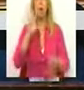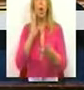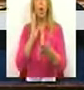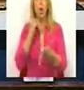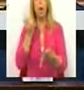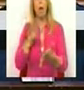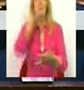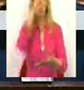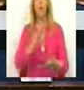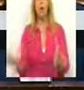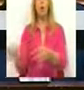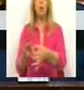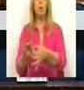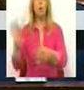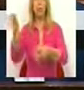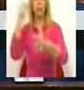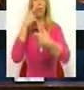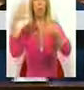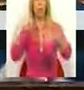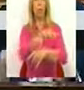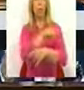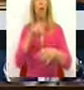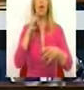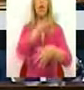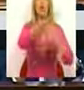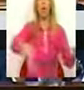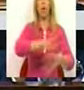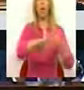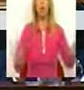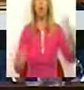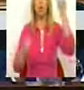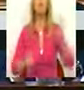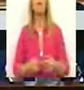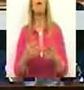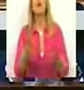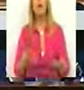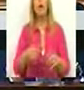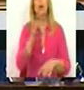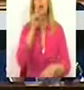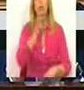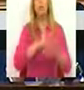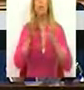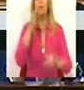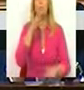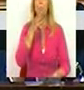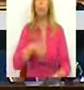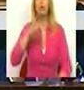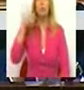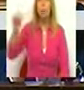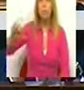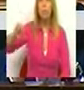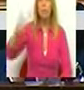coligação, não se deve à geringonça. Senhoras e senhores deputados, a experimentação com animais sobre novos